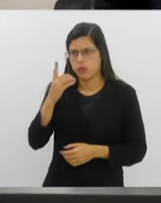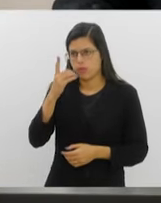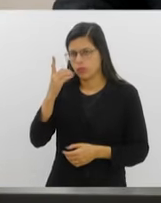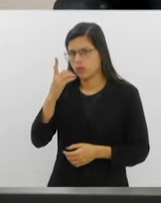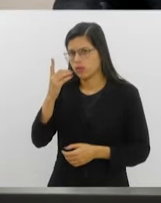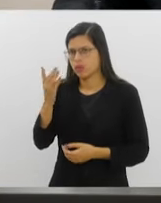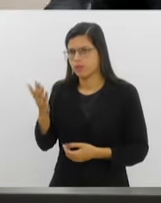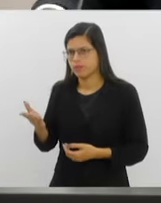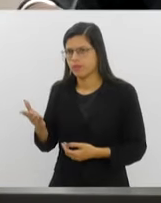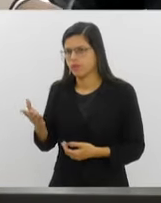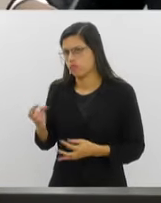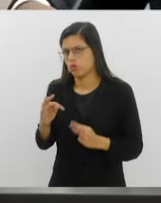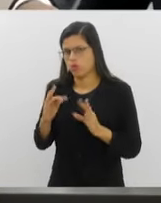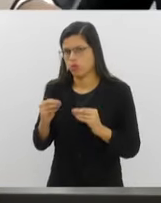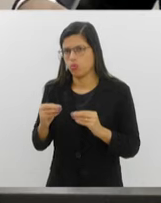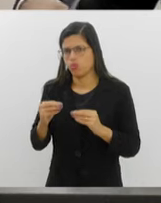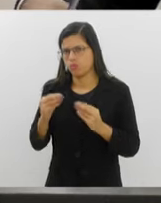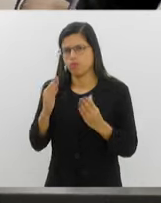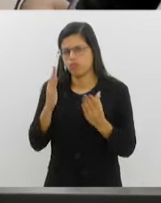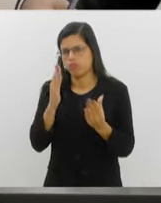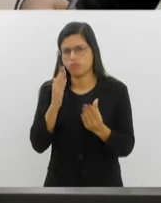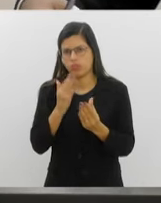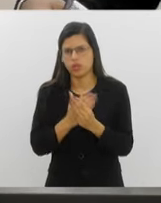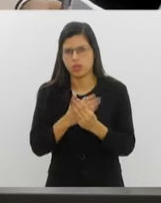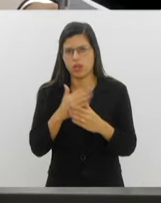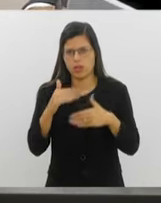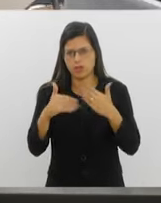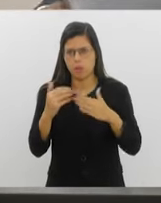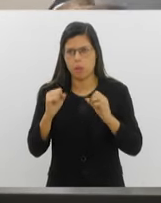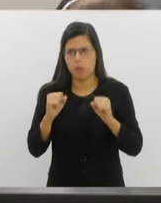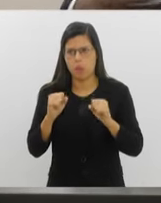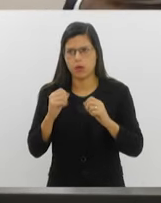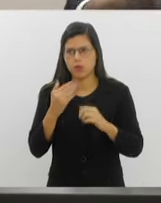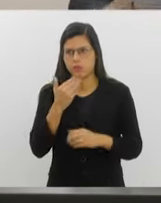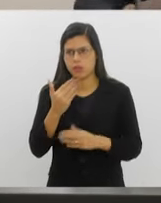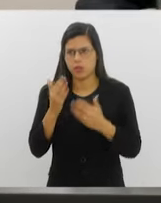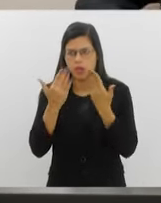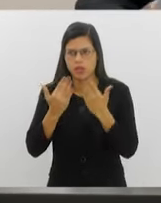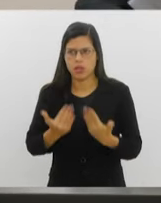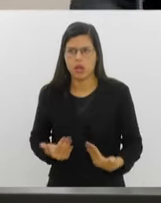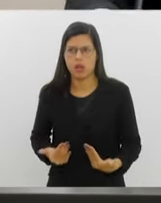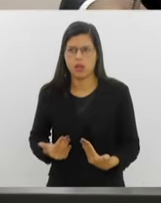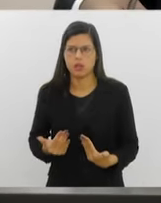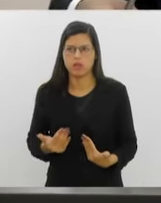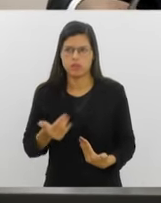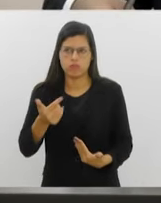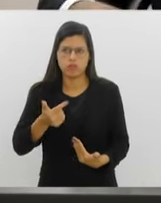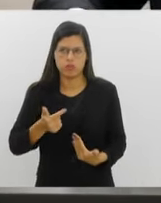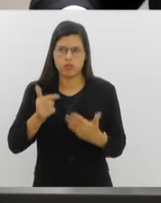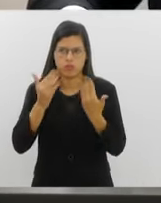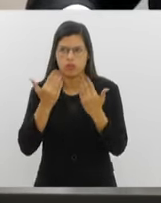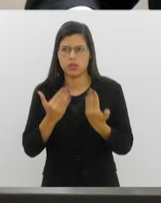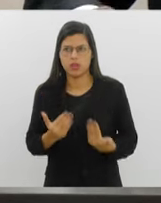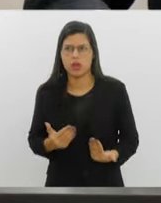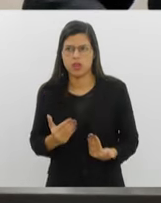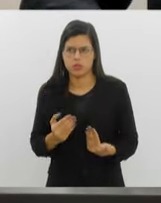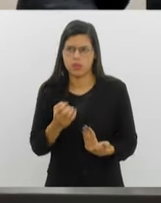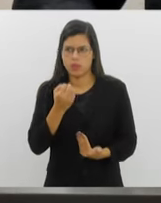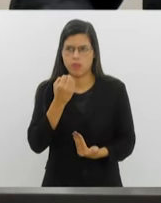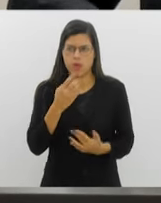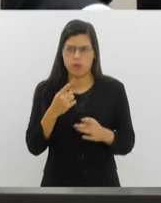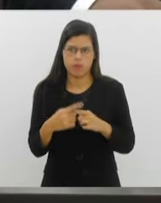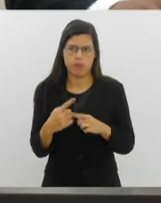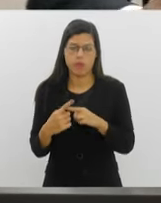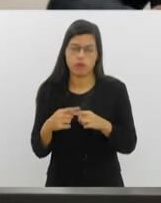processo, pode pedir vista. Mas, mesmo sendo volta da vista e tal, a segunda vista é pertinente, porque a